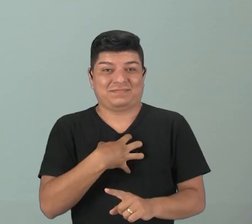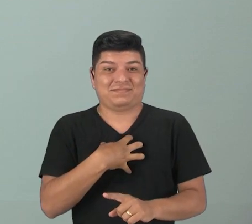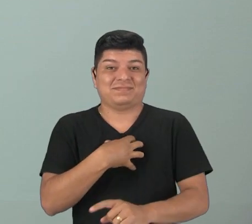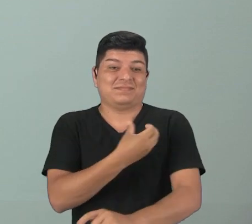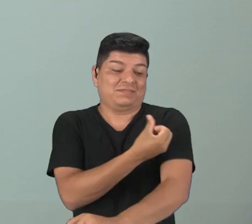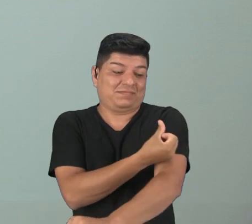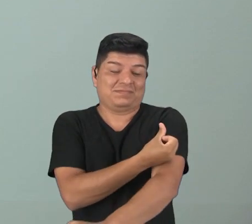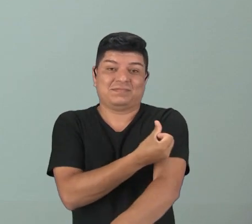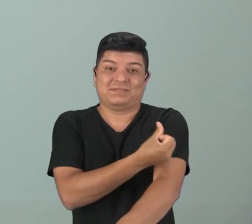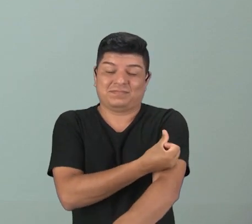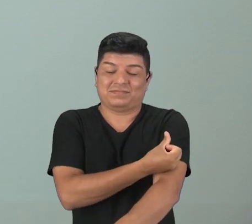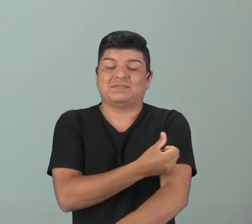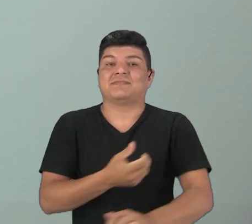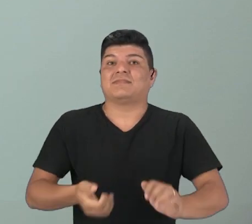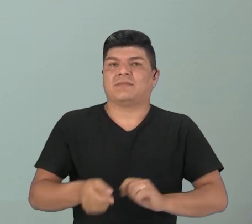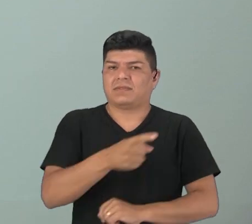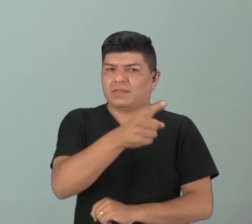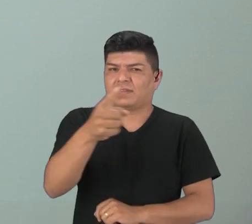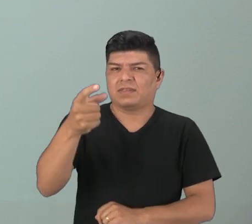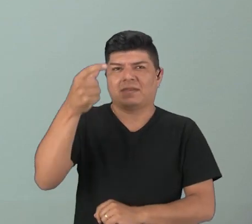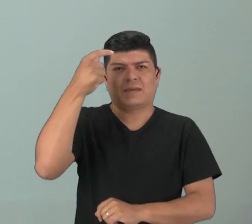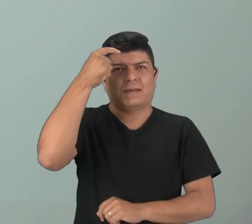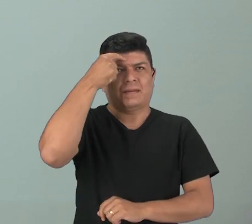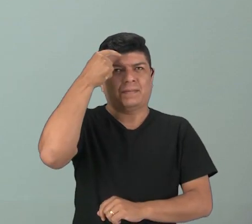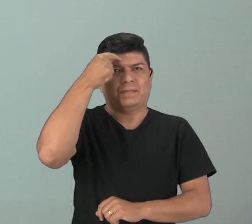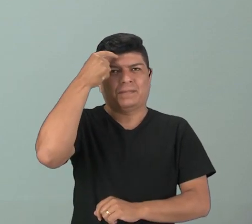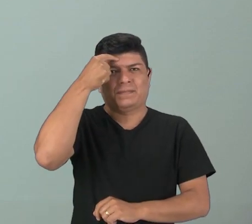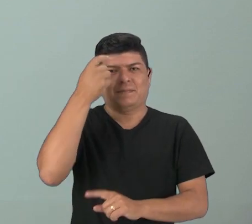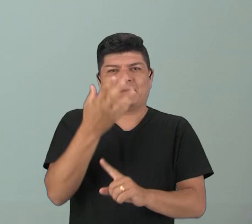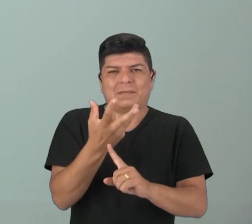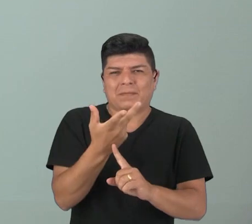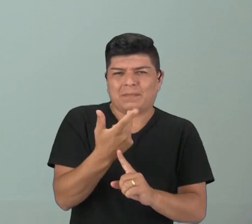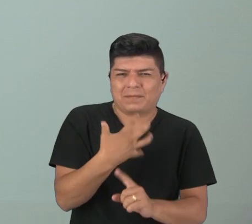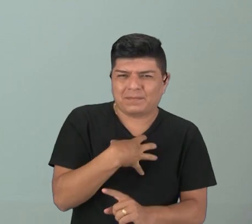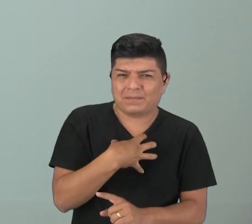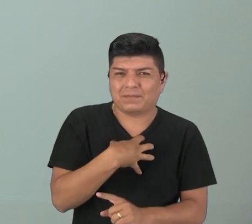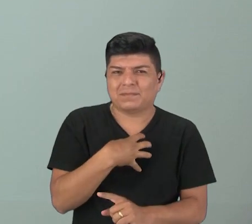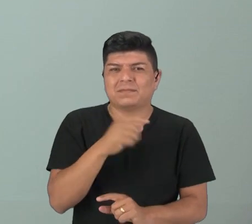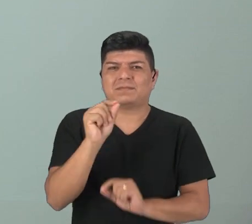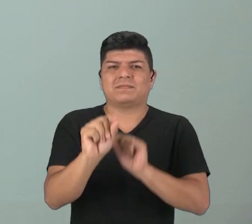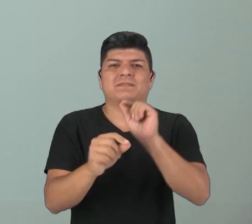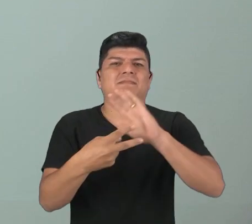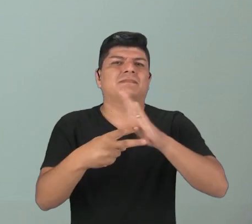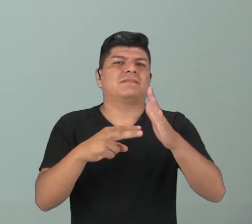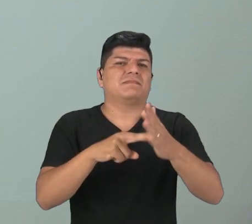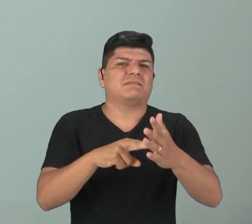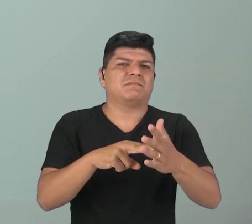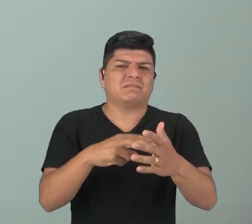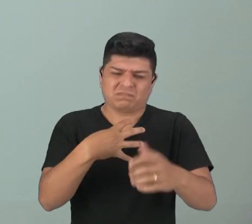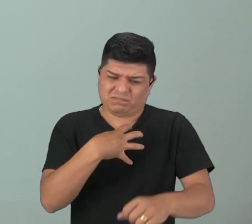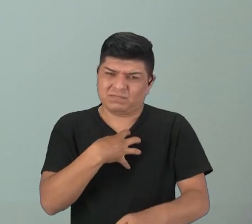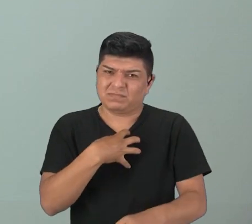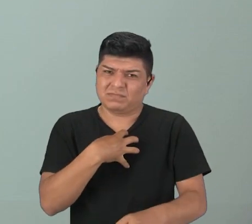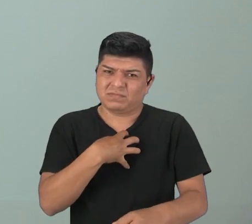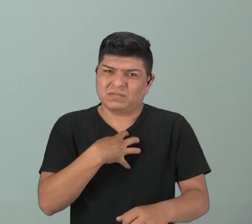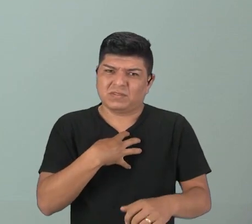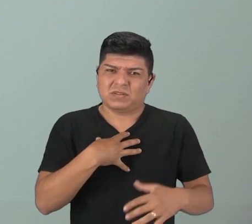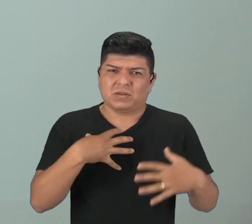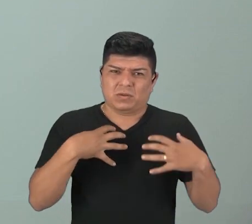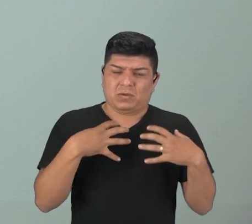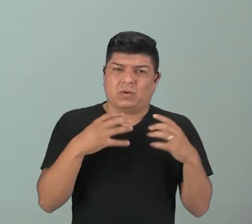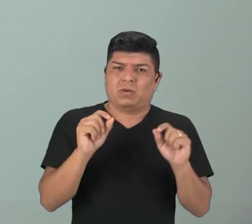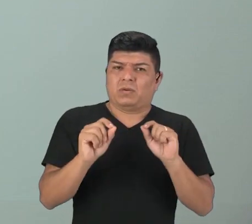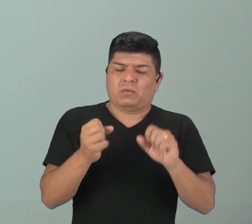6º ano. Gente, se você pensou em arte sensorial, seria o quê? Sentimentos,